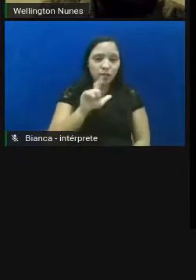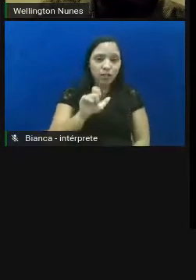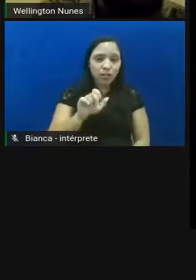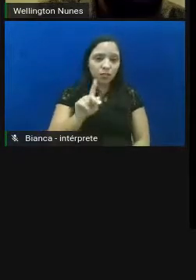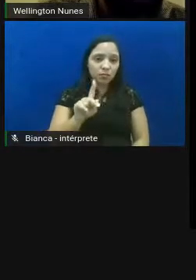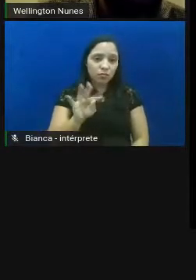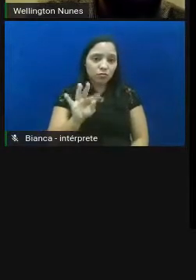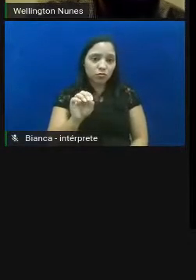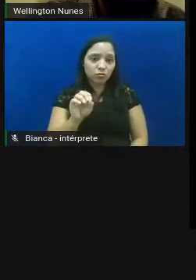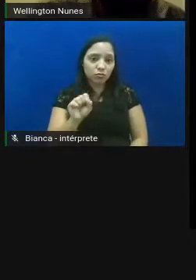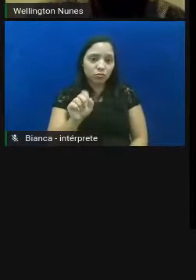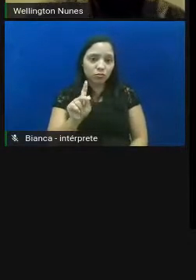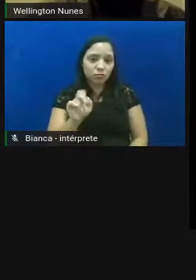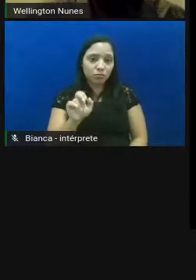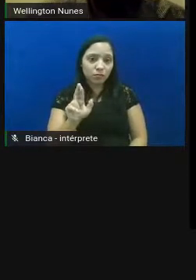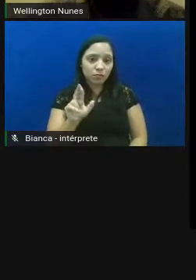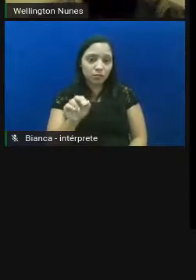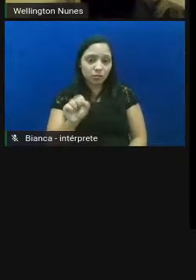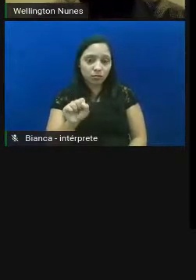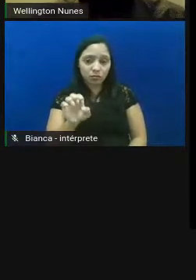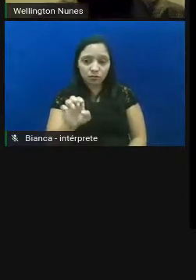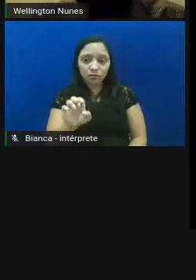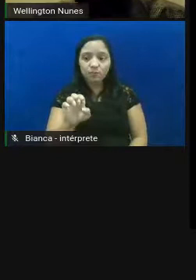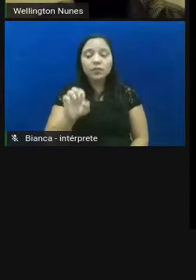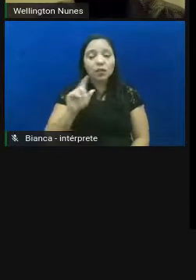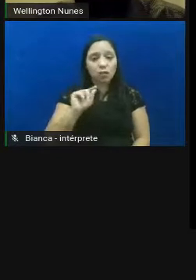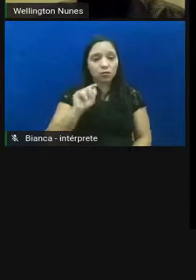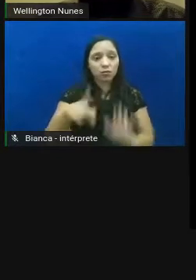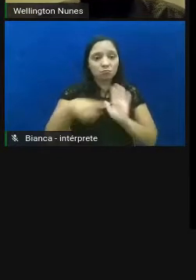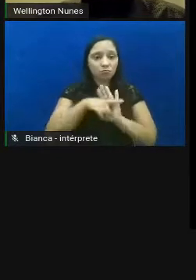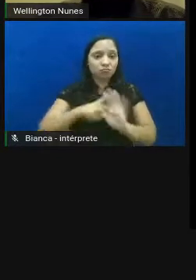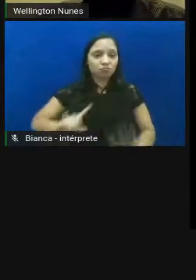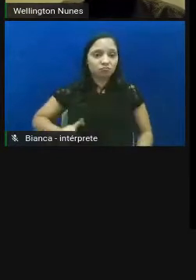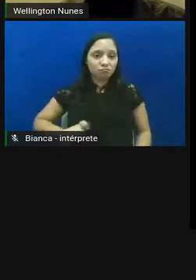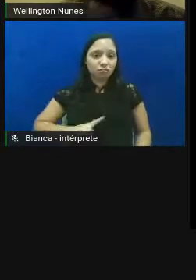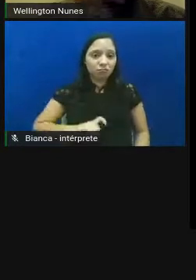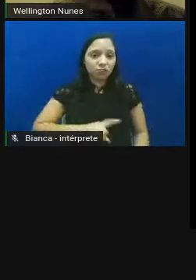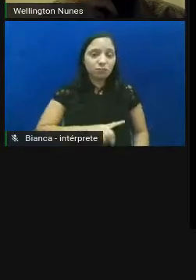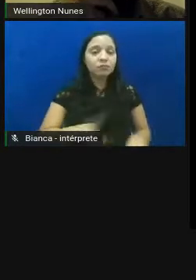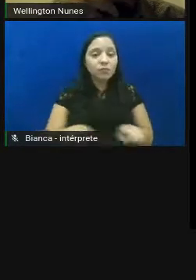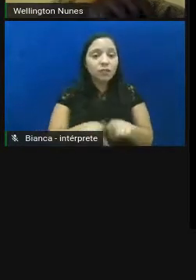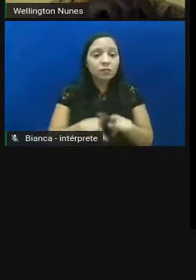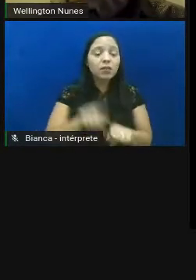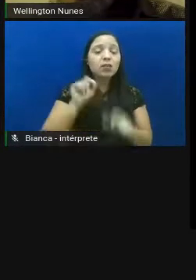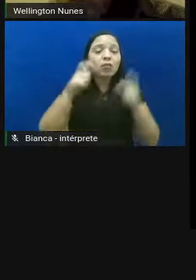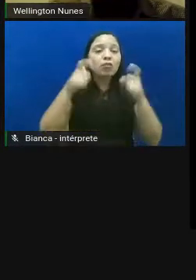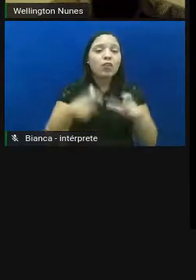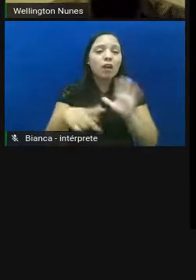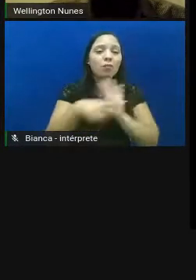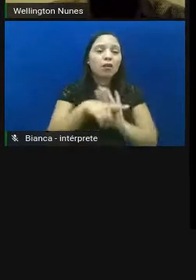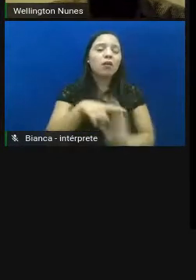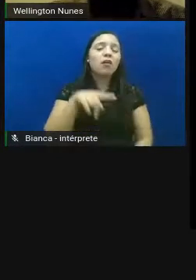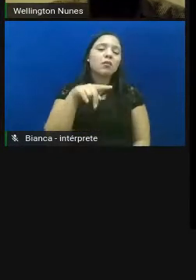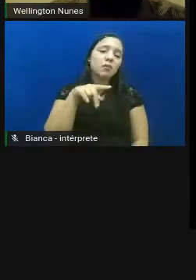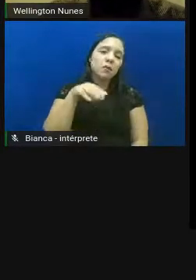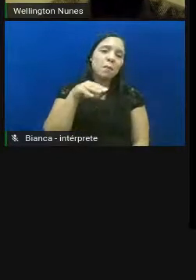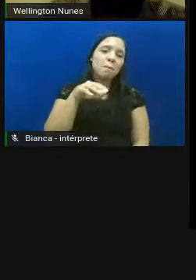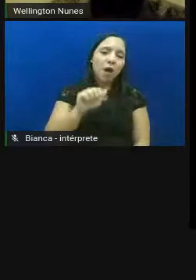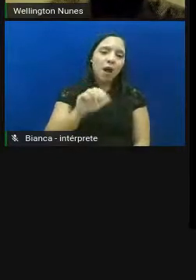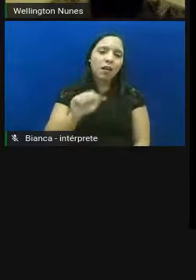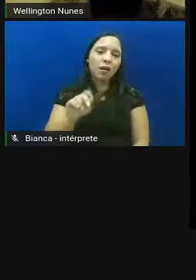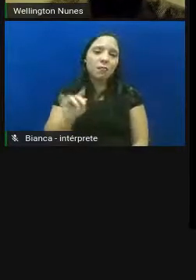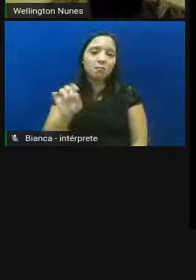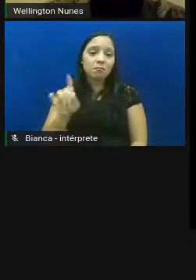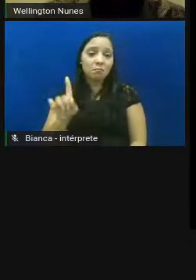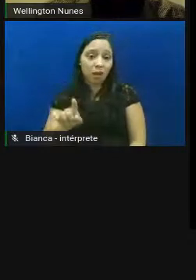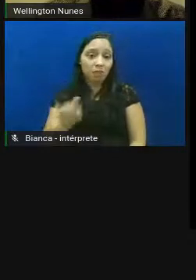Mapeamento de casos de hepatite em Macapá, no norte do país, né, no estado do Amapá. Então, por setor